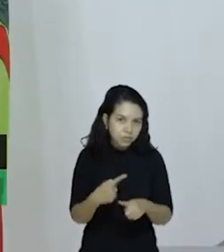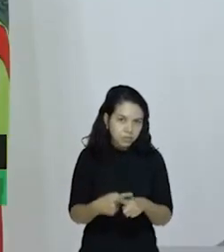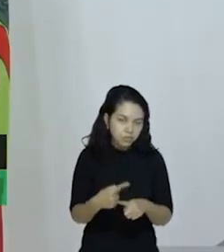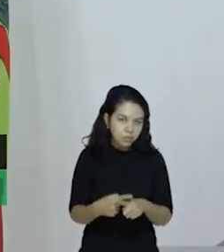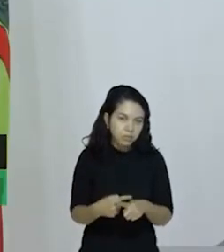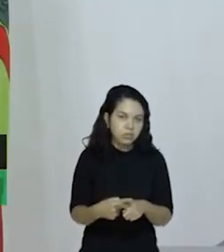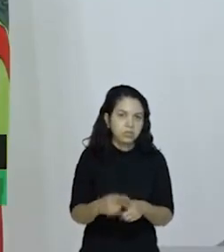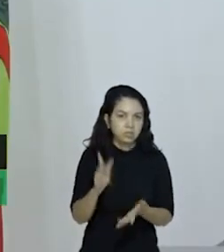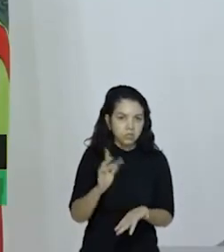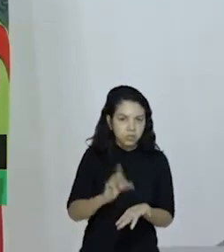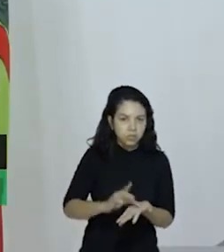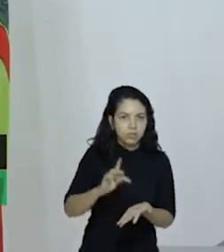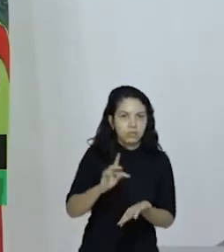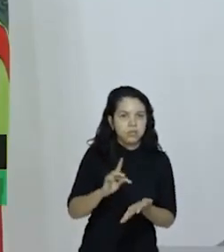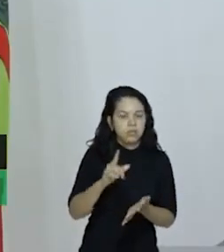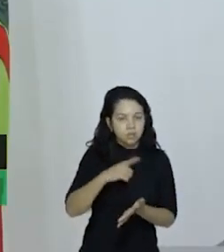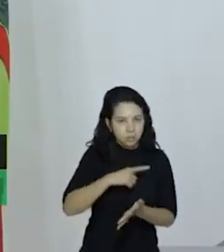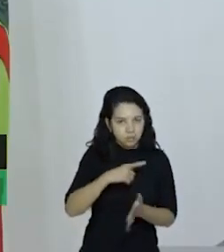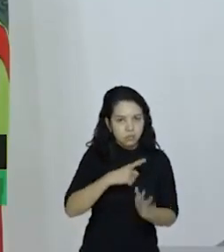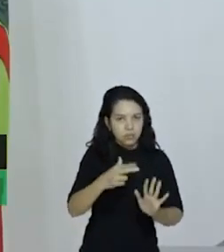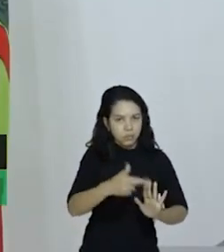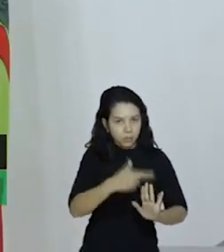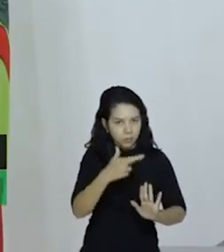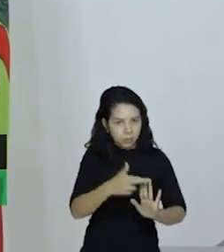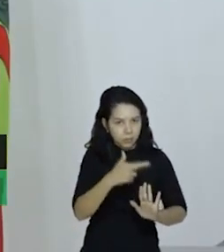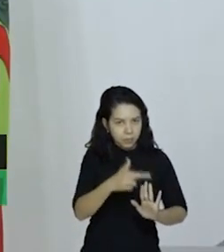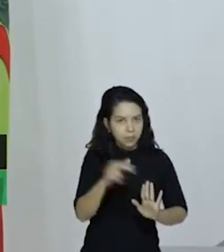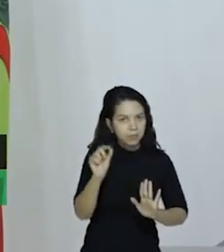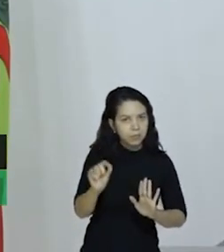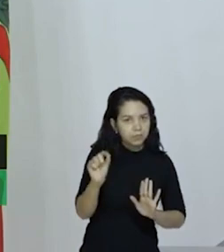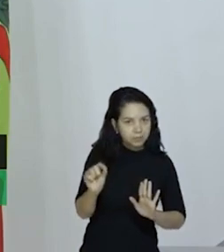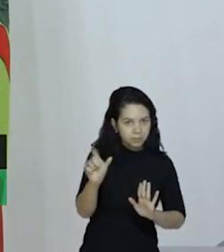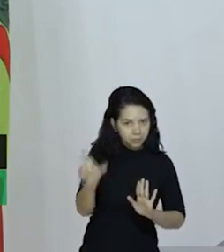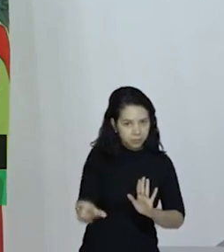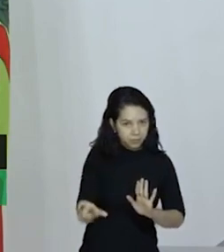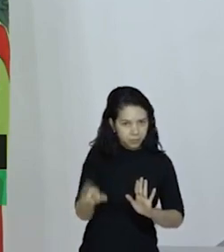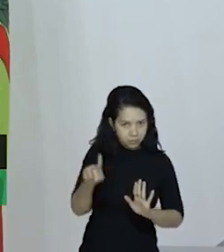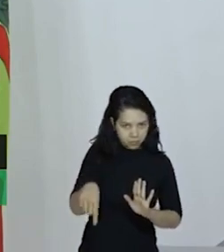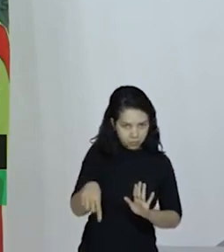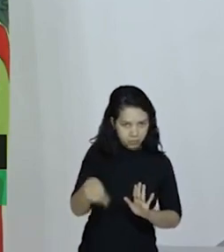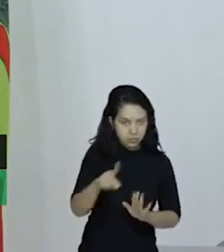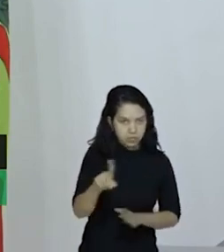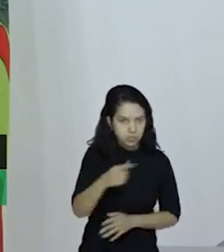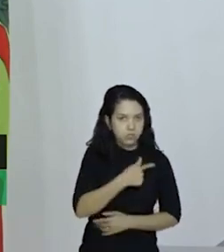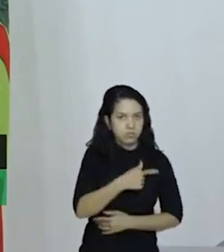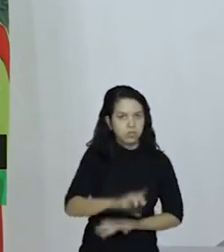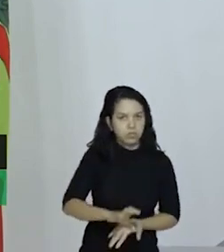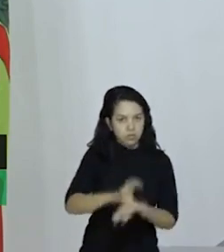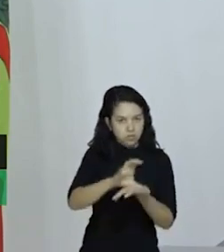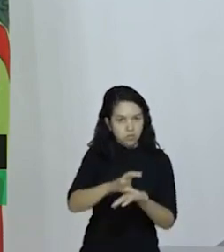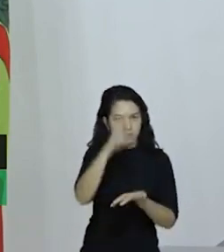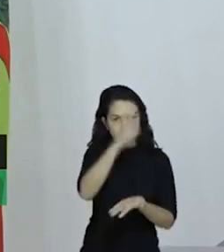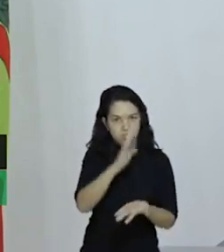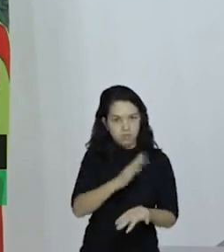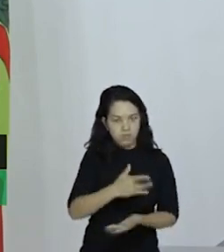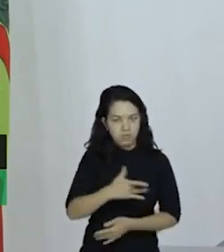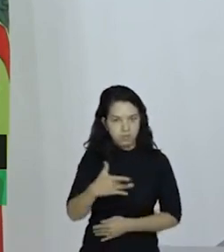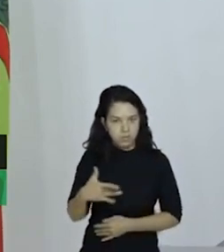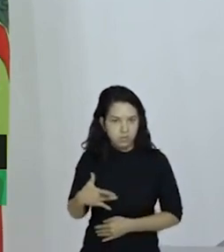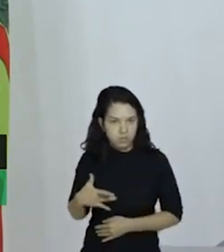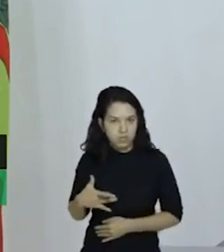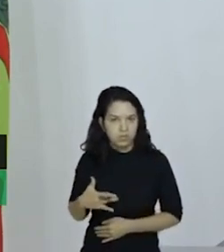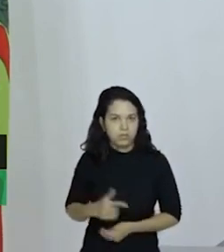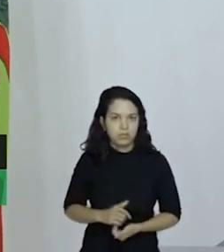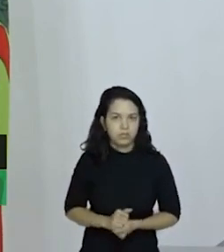houve uma resolução de quem? Não do governo, do Conselho Nacional de Saúde. O